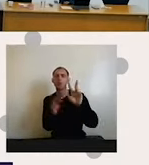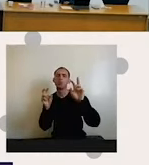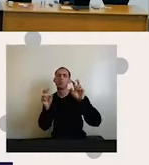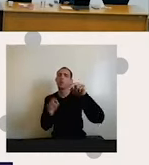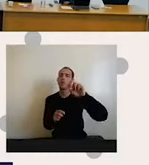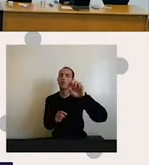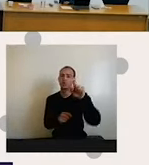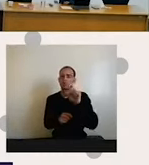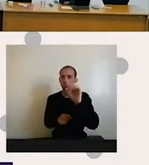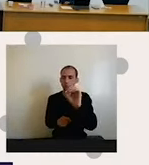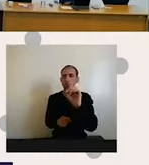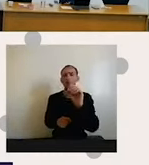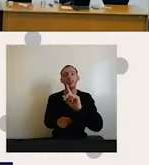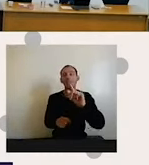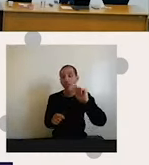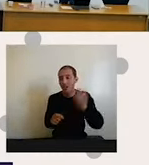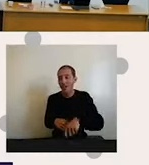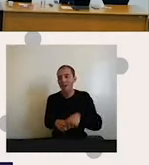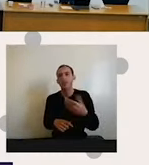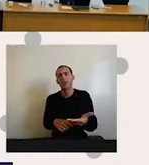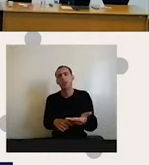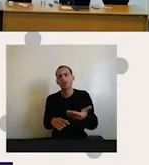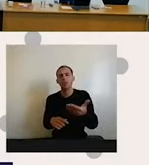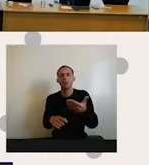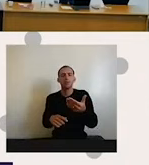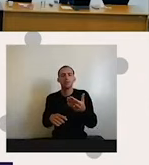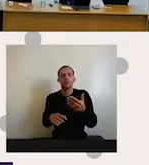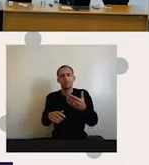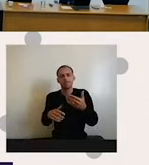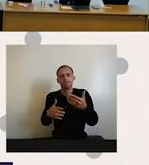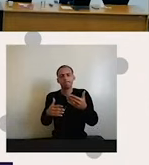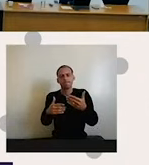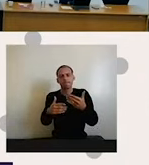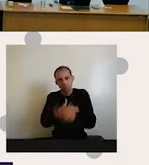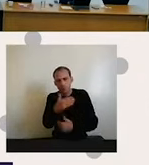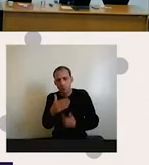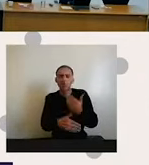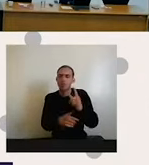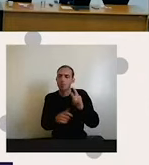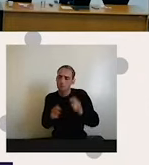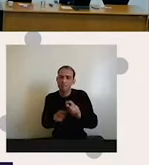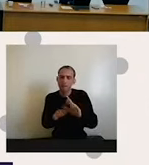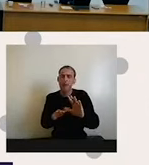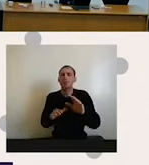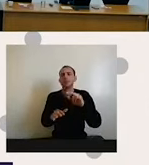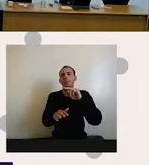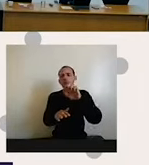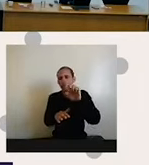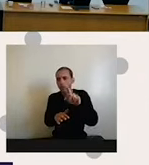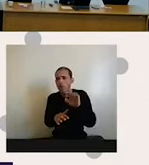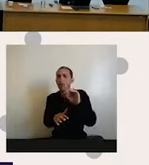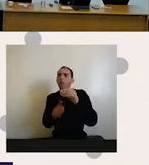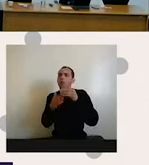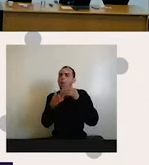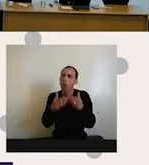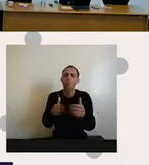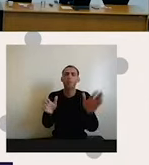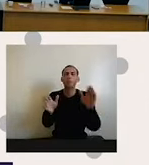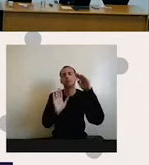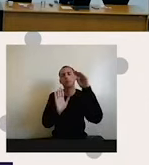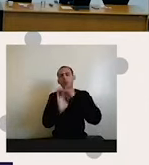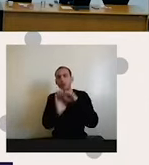nexo é presumido a partir de uma lista de doenças relacionadas ao trabalho que é atualizada periodicamente, de 3 a 5 meses, mais ou menos,